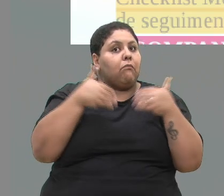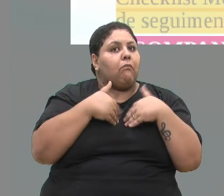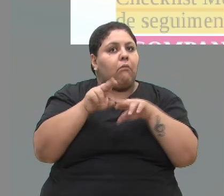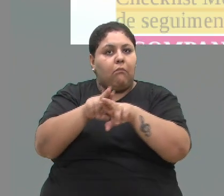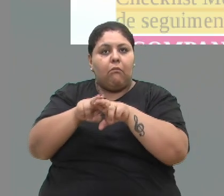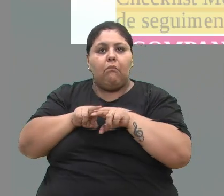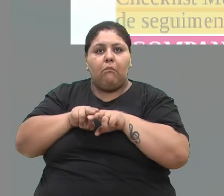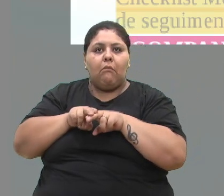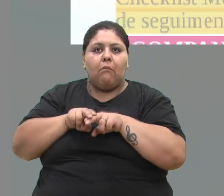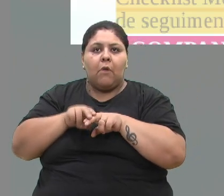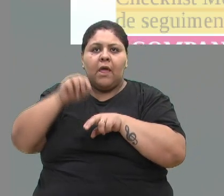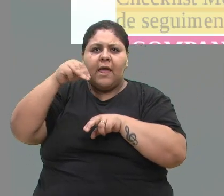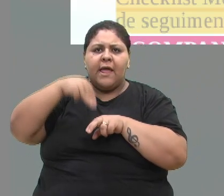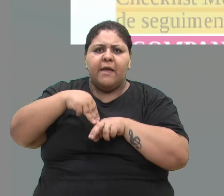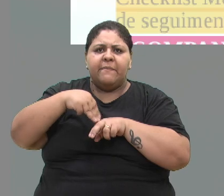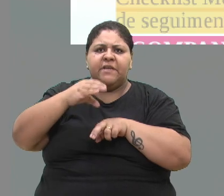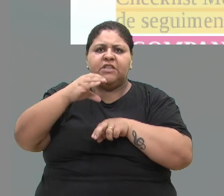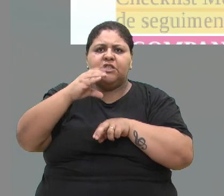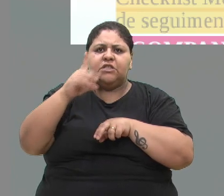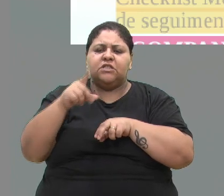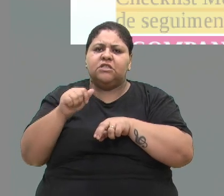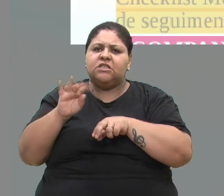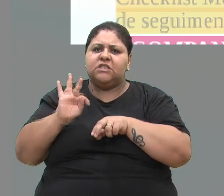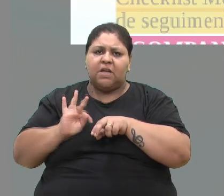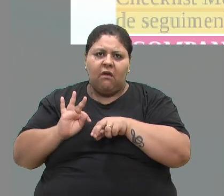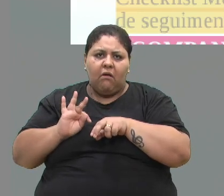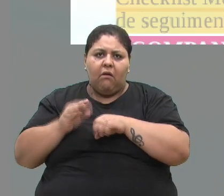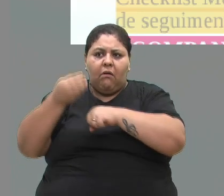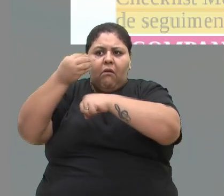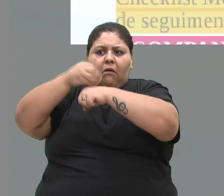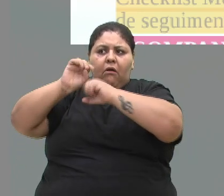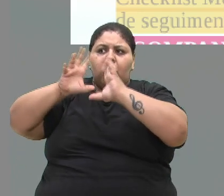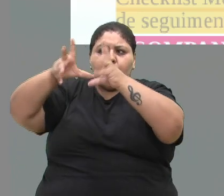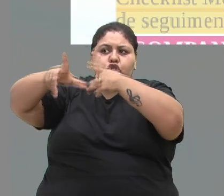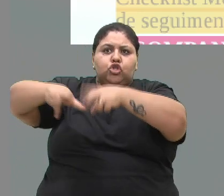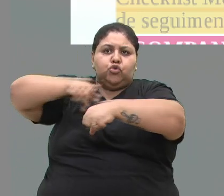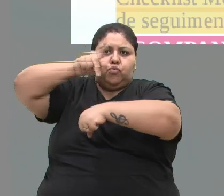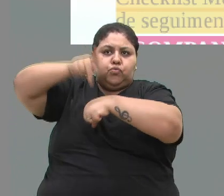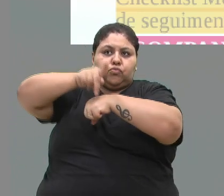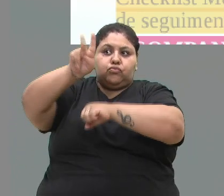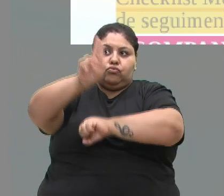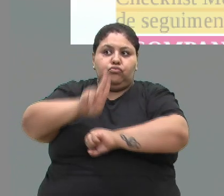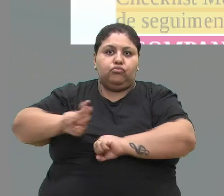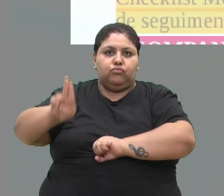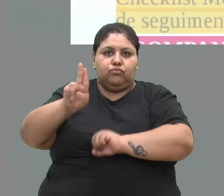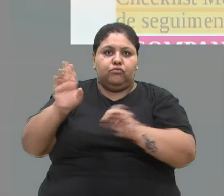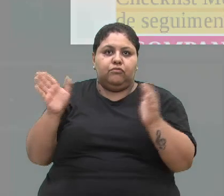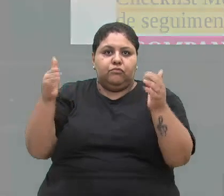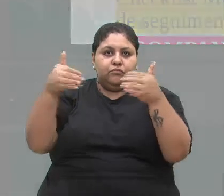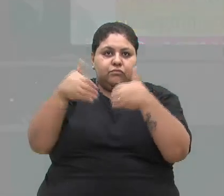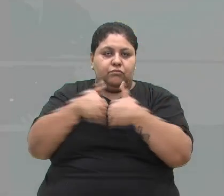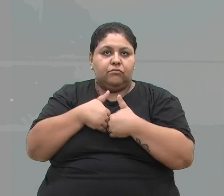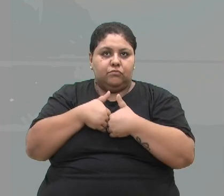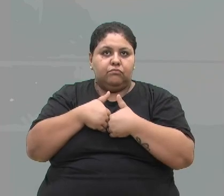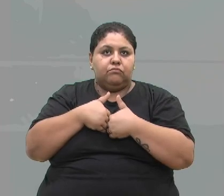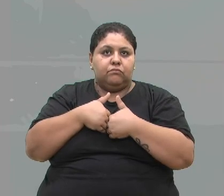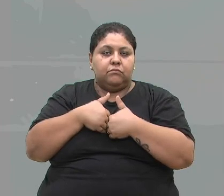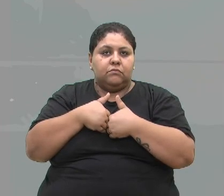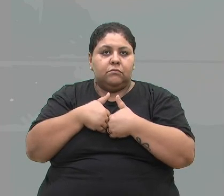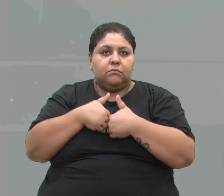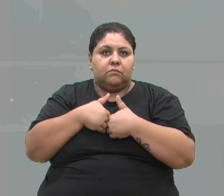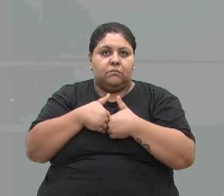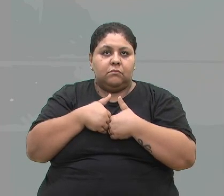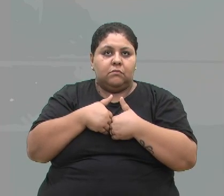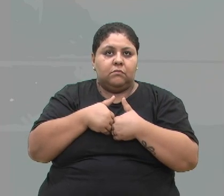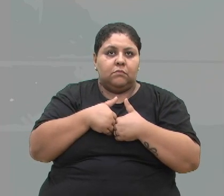o MChat ele é recomendado e todos os países utilizam para diagnóstico, suspeita e confirmação. Aplicou